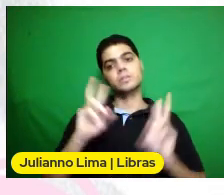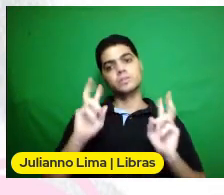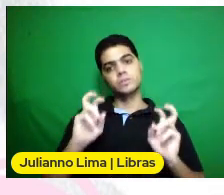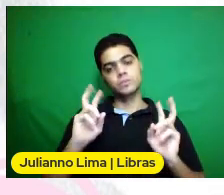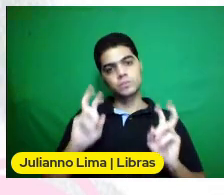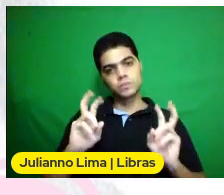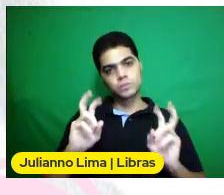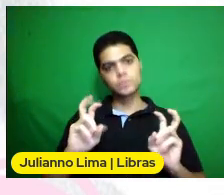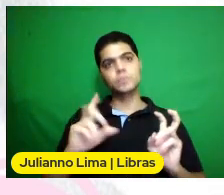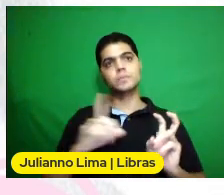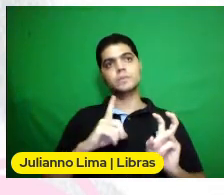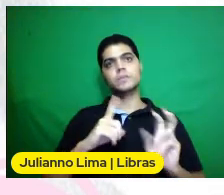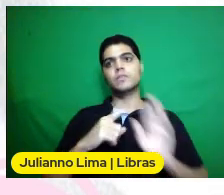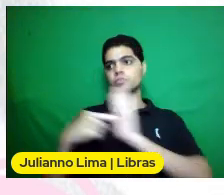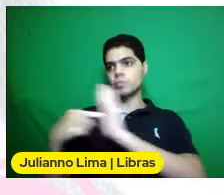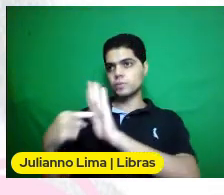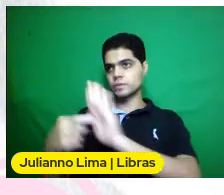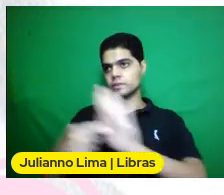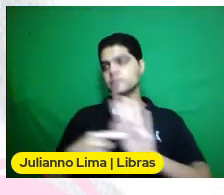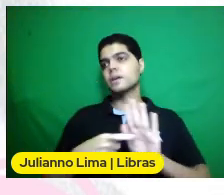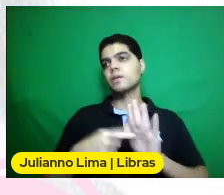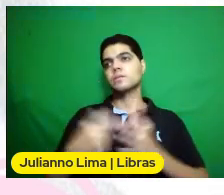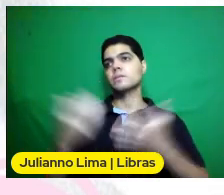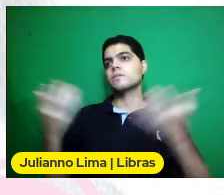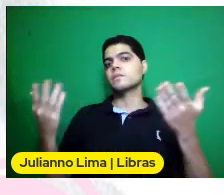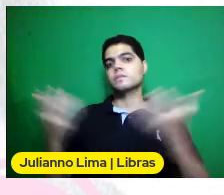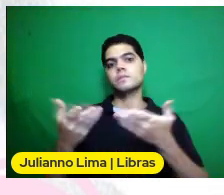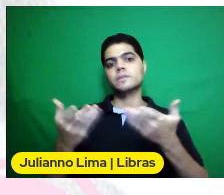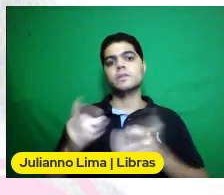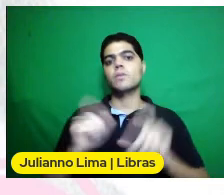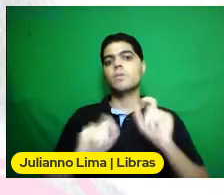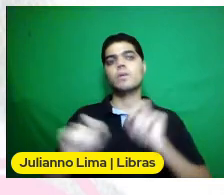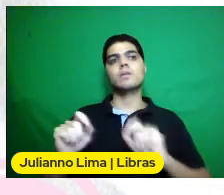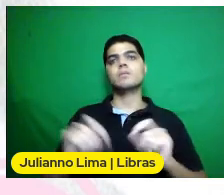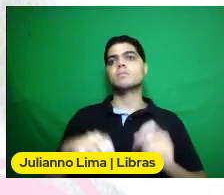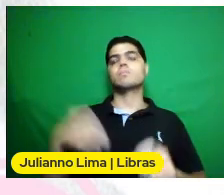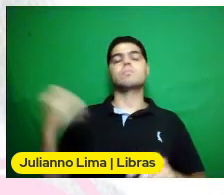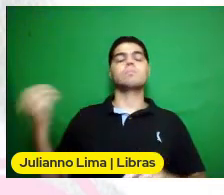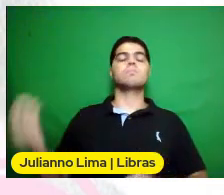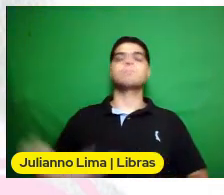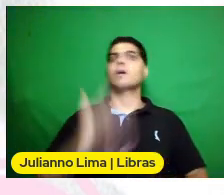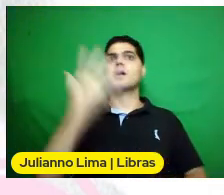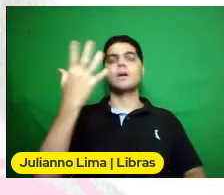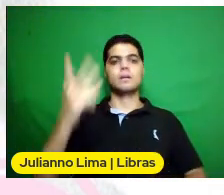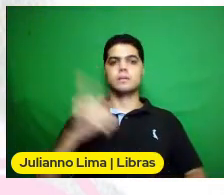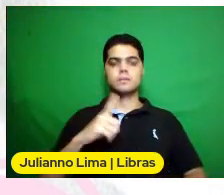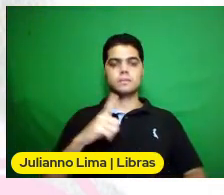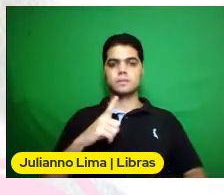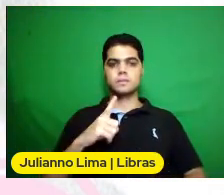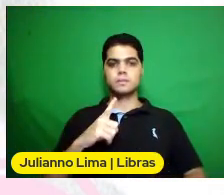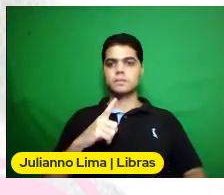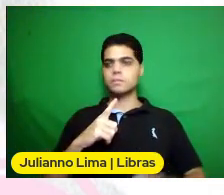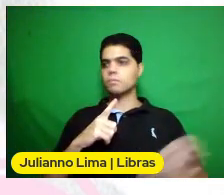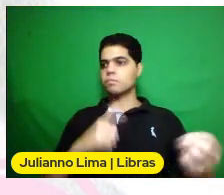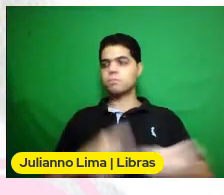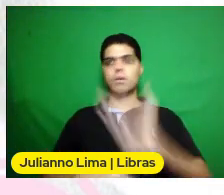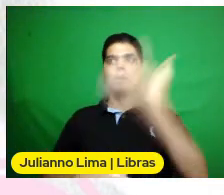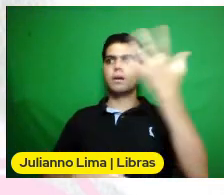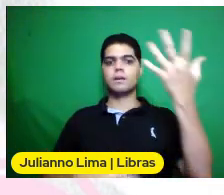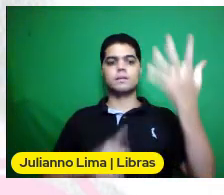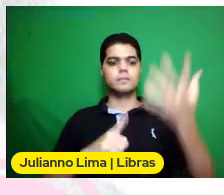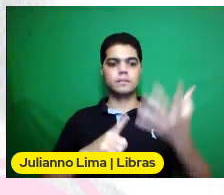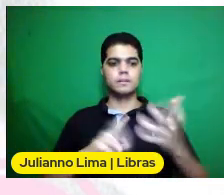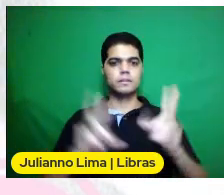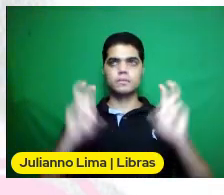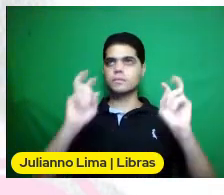de mostrar que não é uma coisa que é feito do éter, né? Que essas coisas surgem, e o audiovisual, a nossa arte, surge